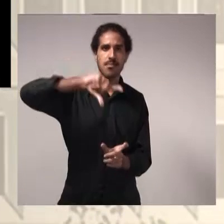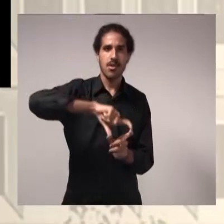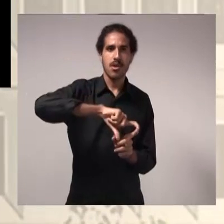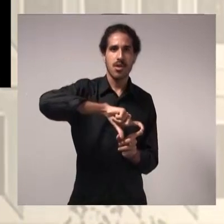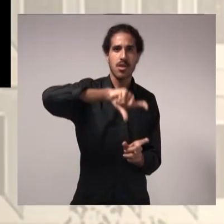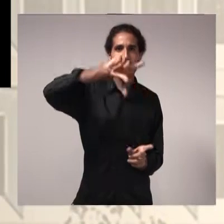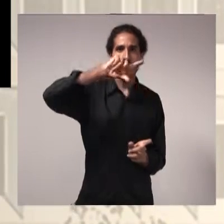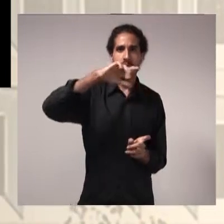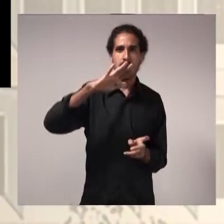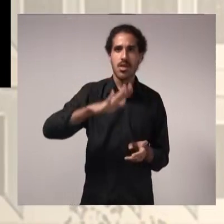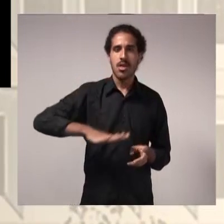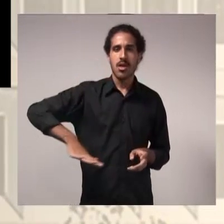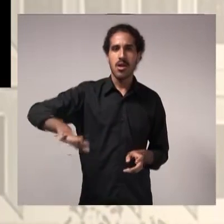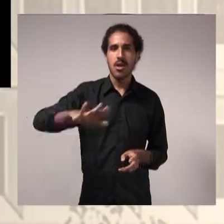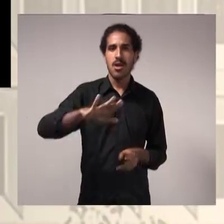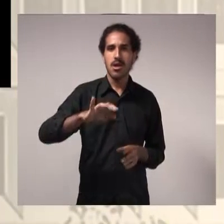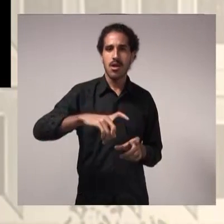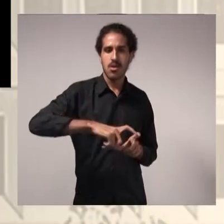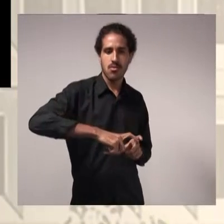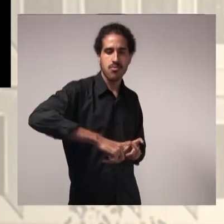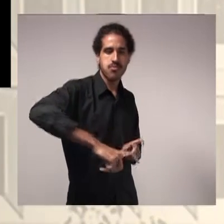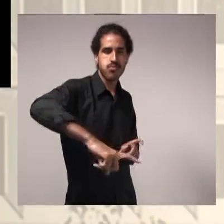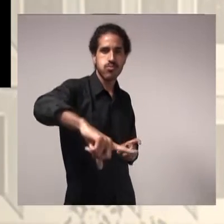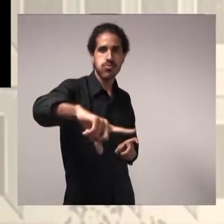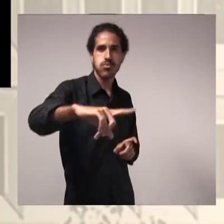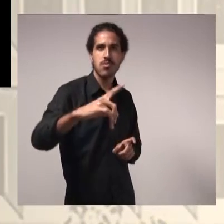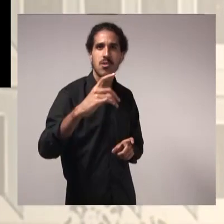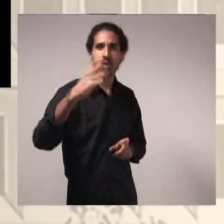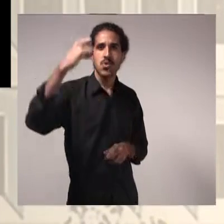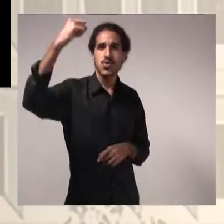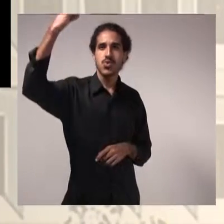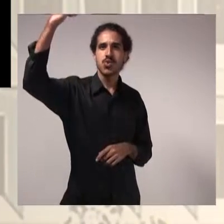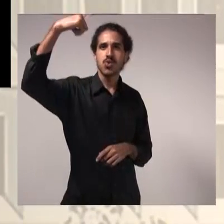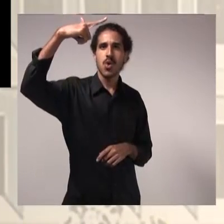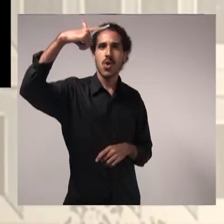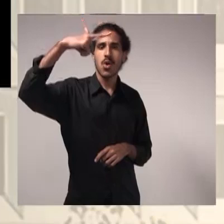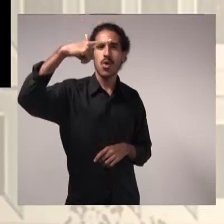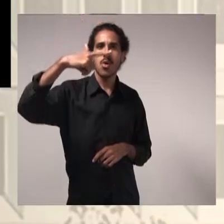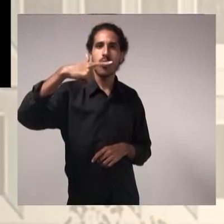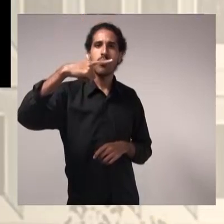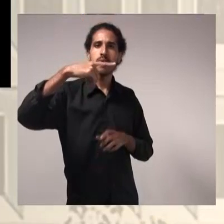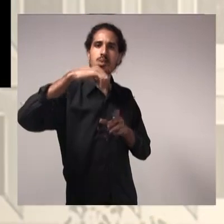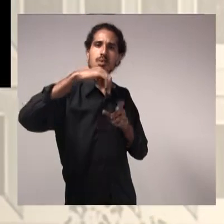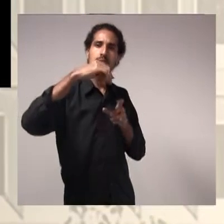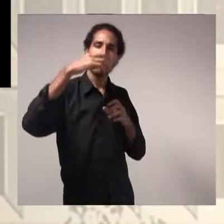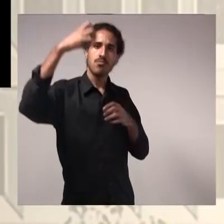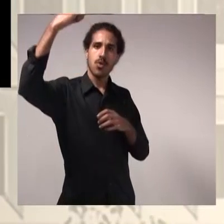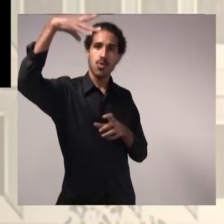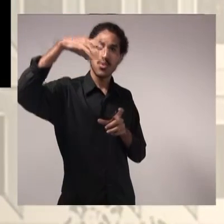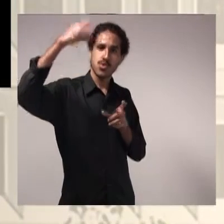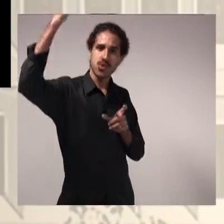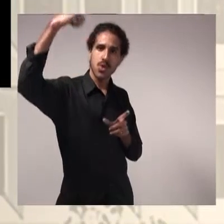pátios. Pátios no qual a iluminação e a ventilação natural abastecem